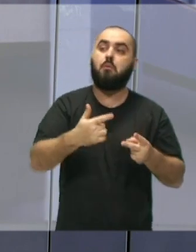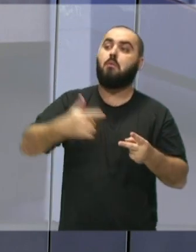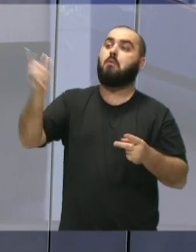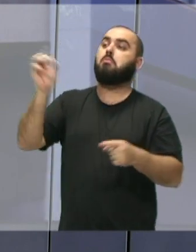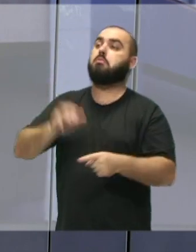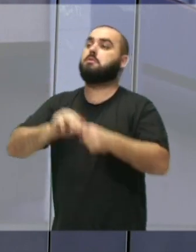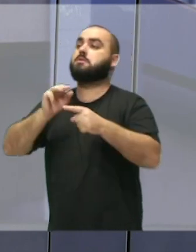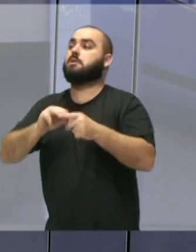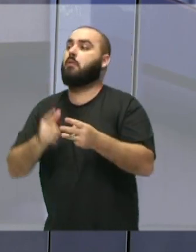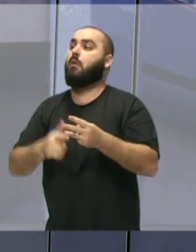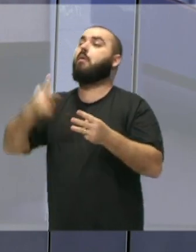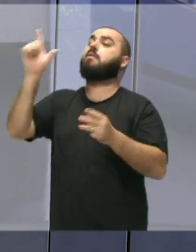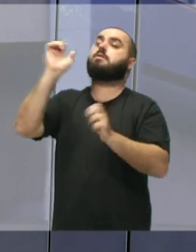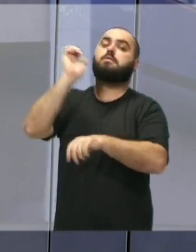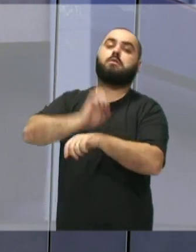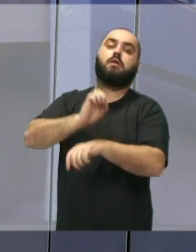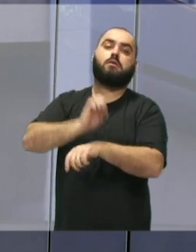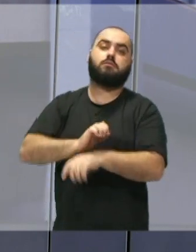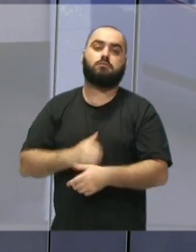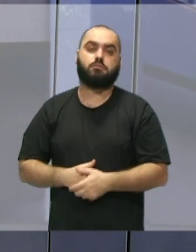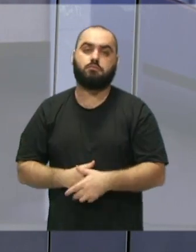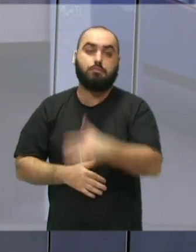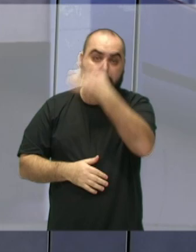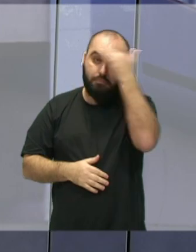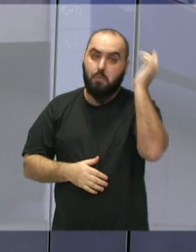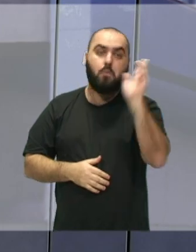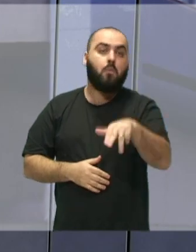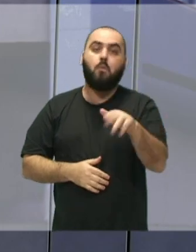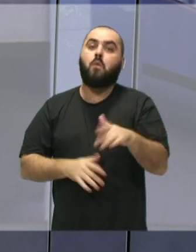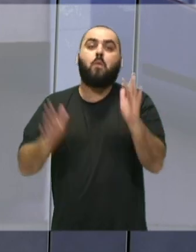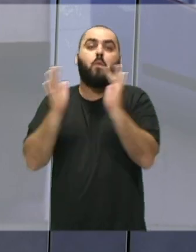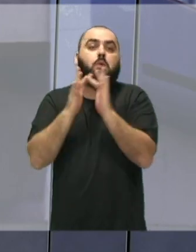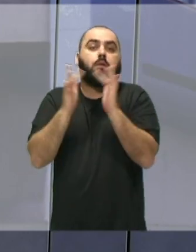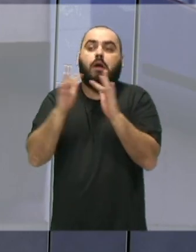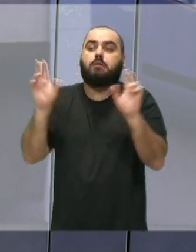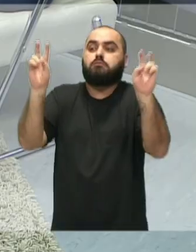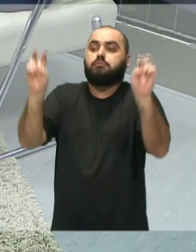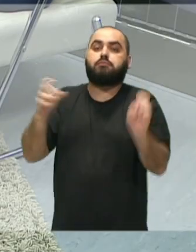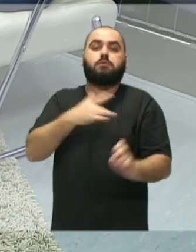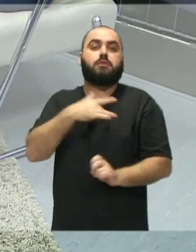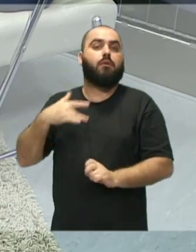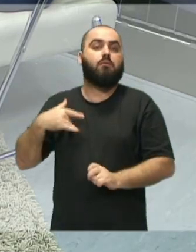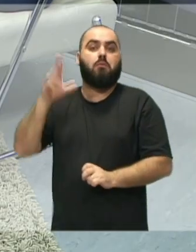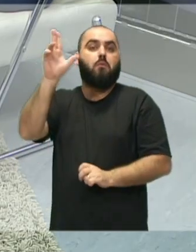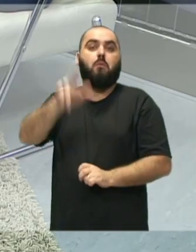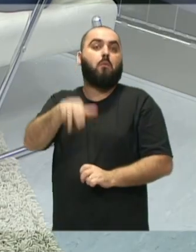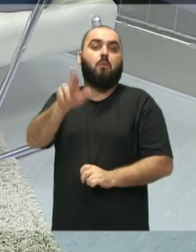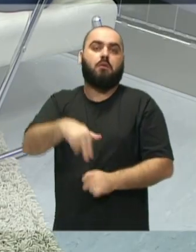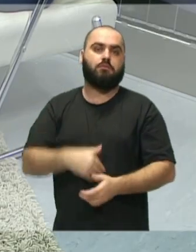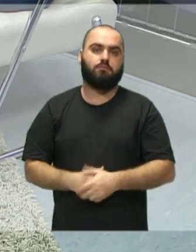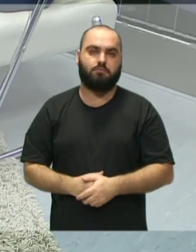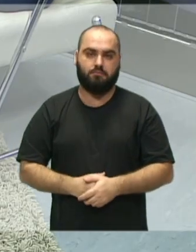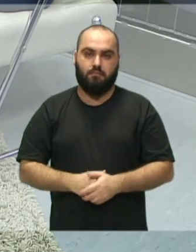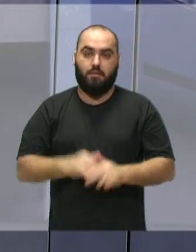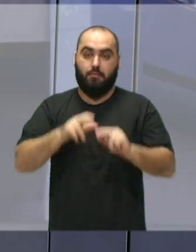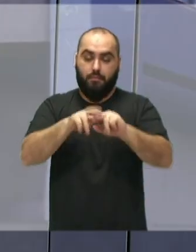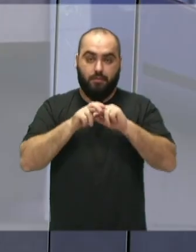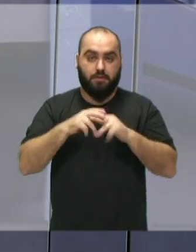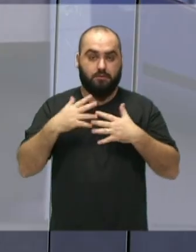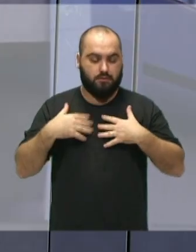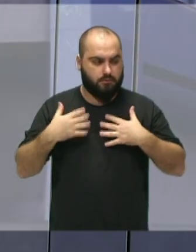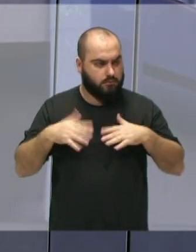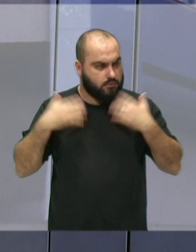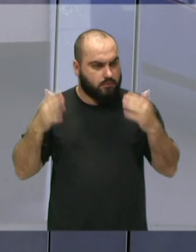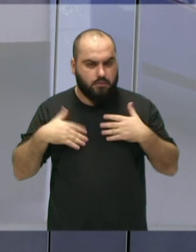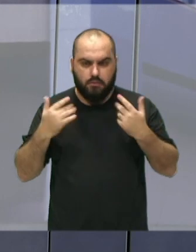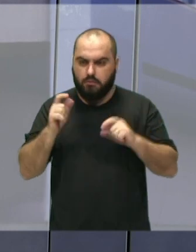outros estados. Não eram nem pessoas que tratavam desse assunto. Então, o que me assustou é que, na medida que